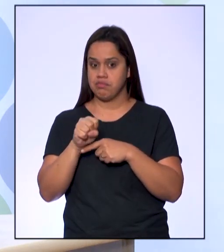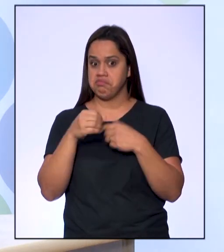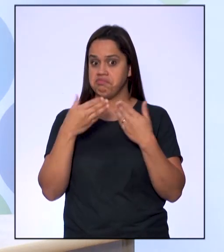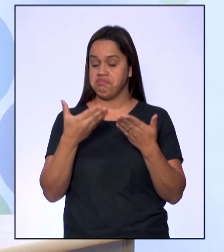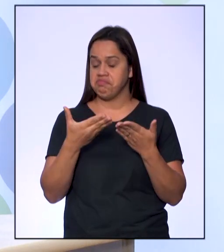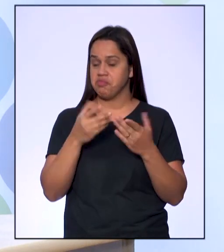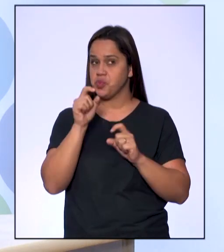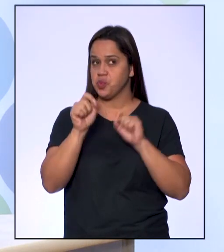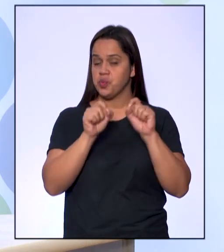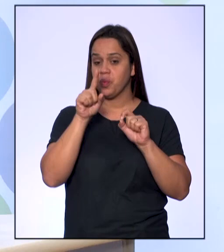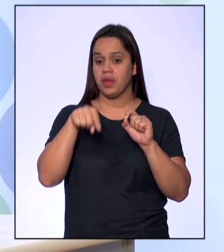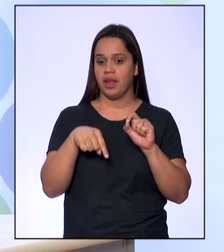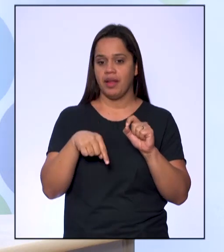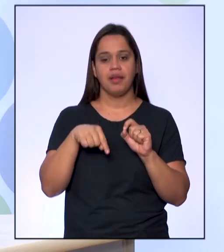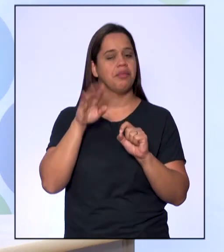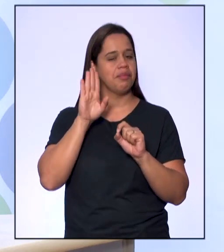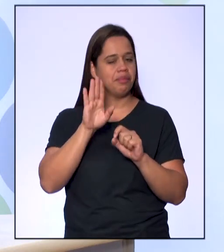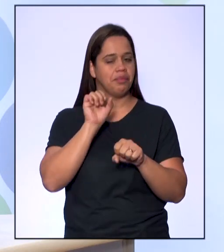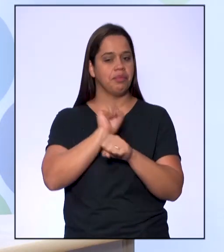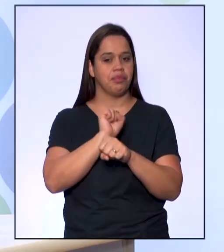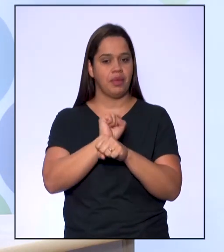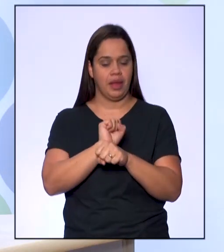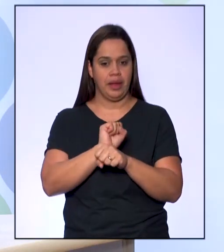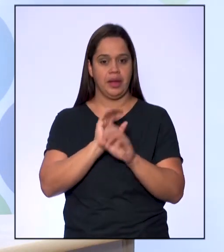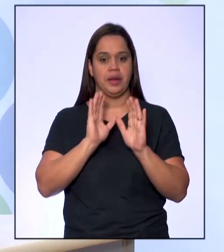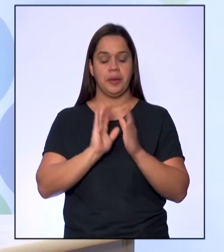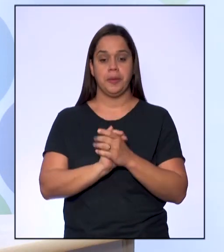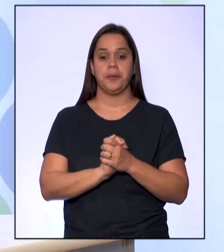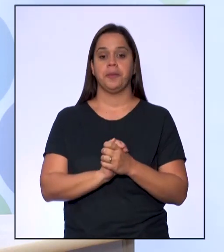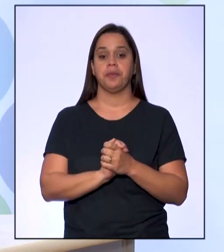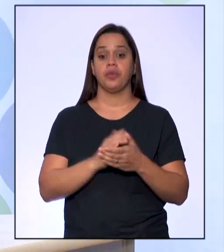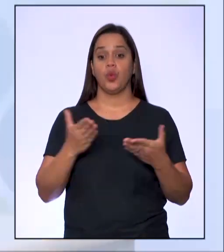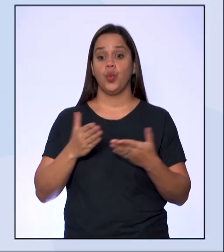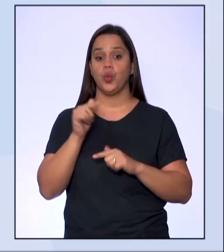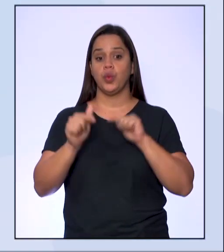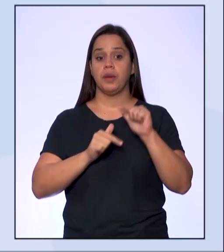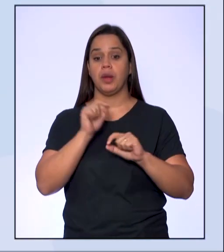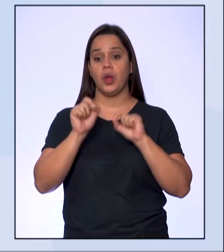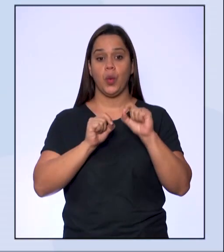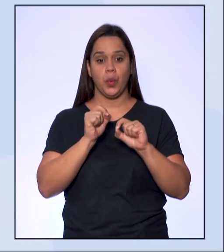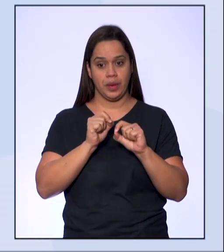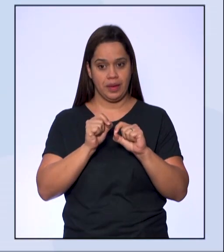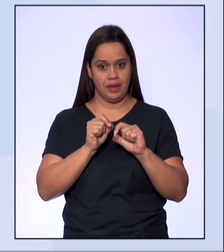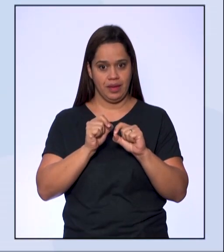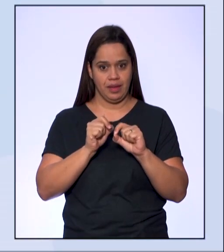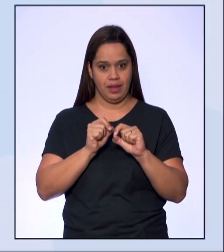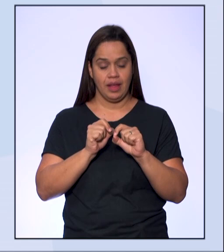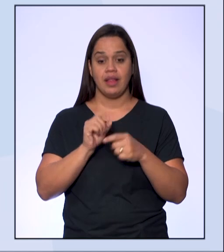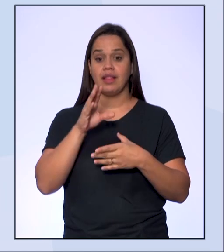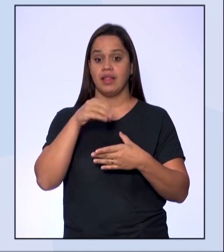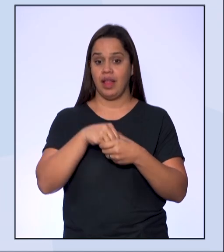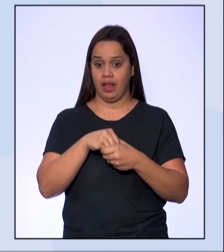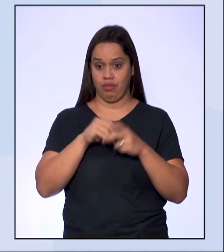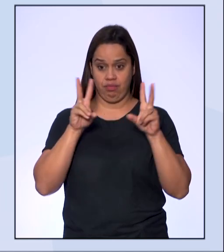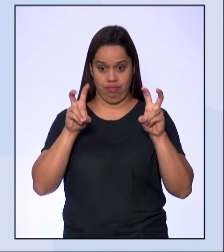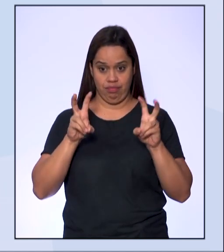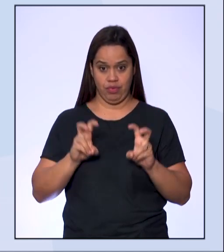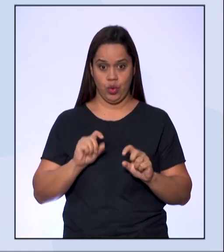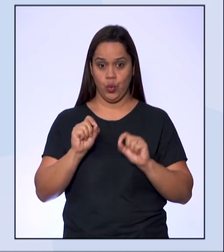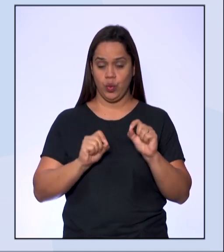pouco. E esse é o título. O nosso tema, nós vamos trabalhar dentro das questões controversas, as